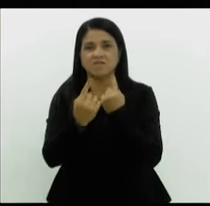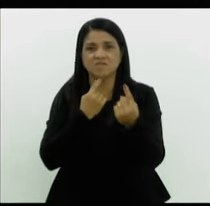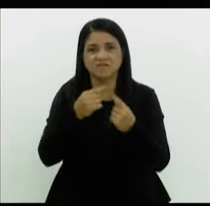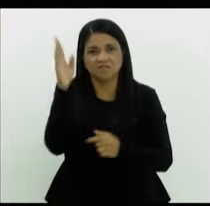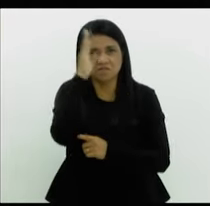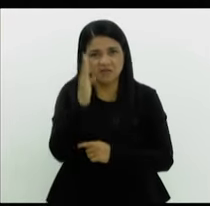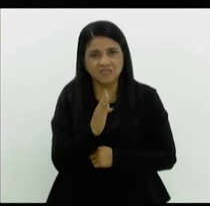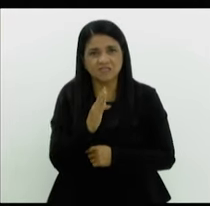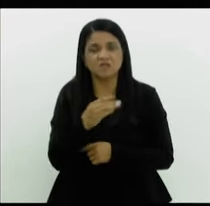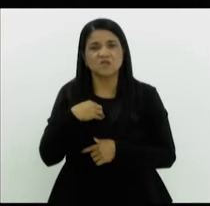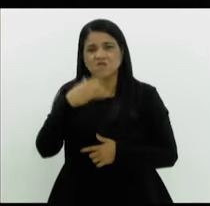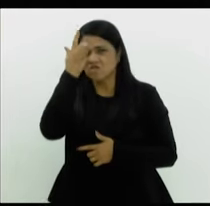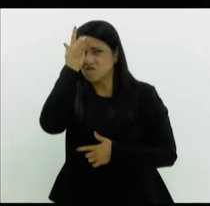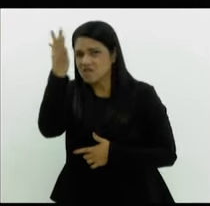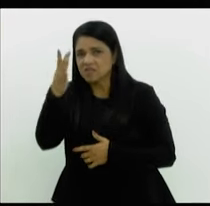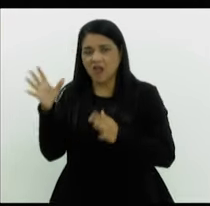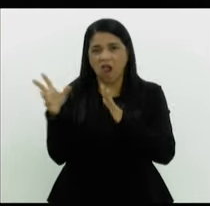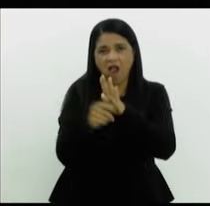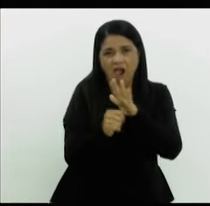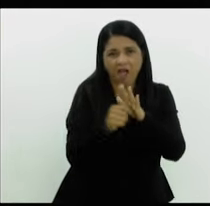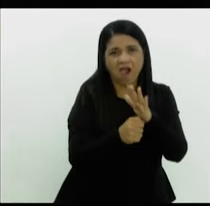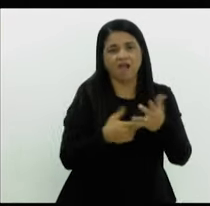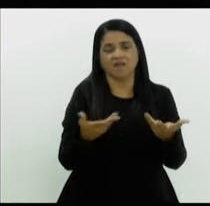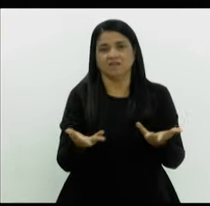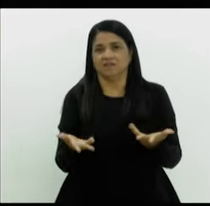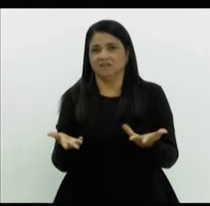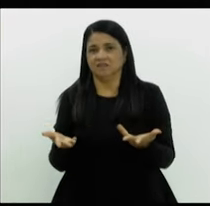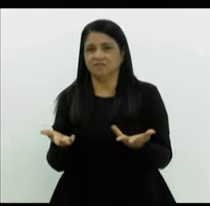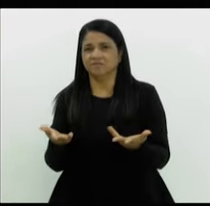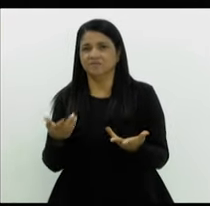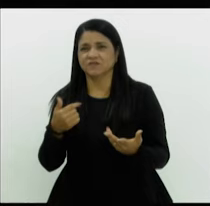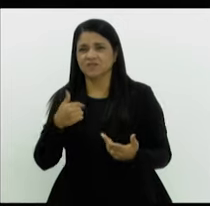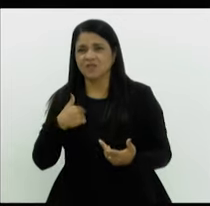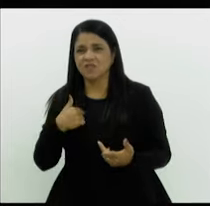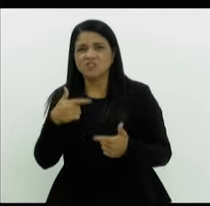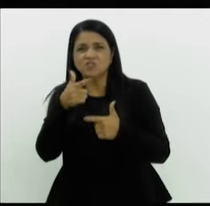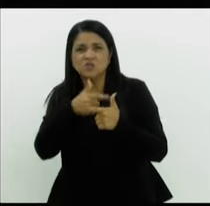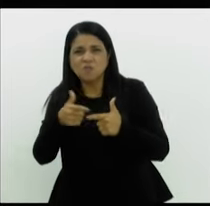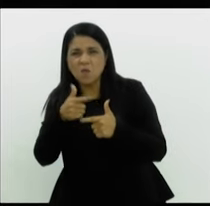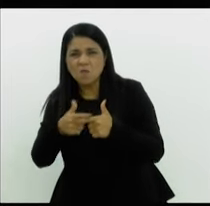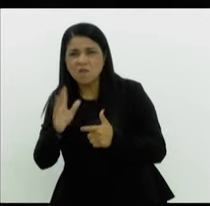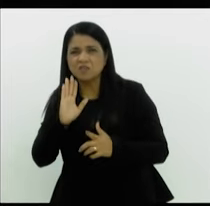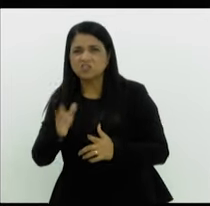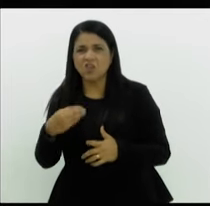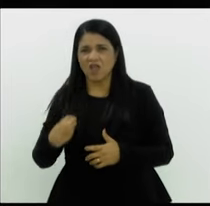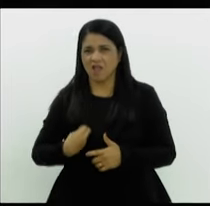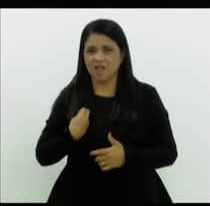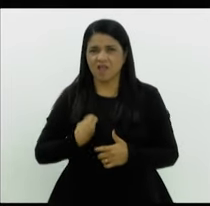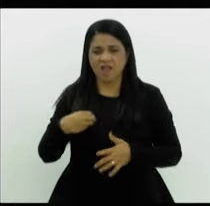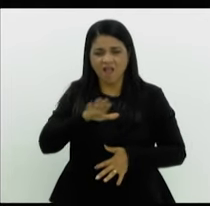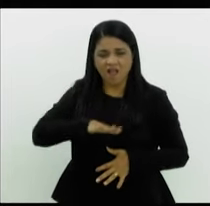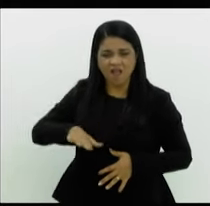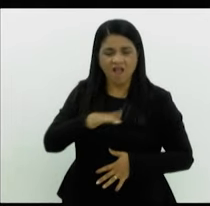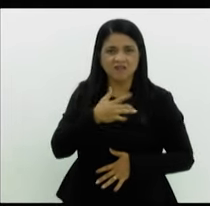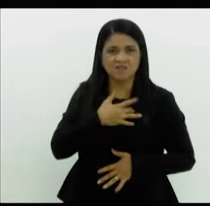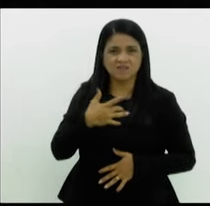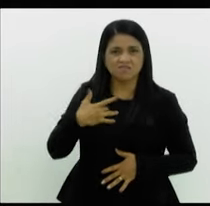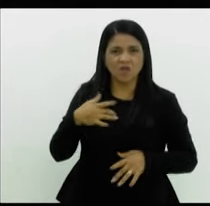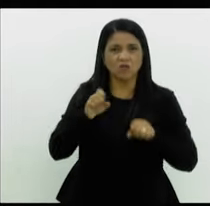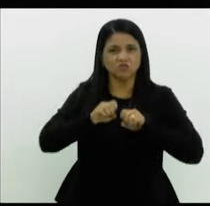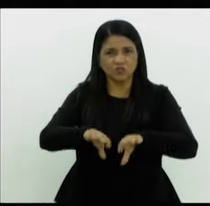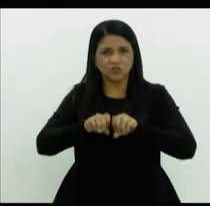que facilita os arrastões. Eu achei os problemas existentes na área de educação, os